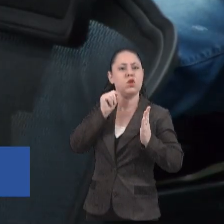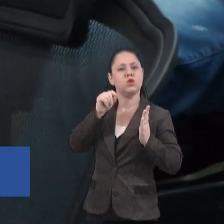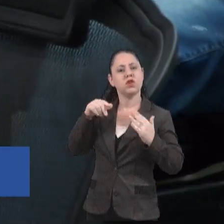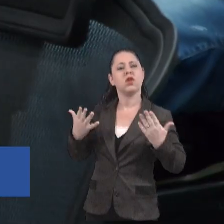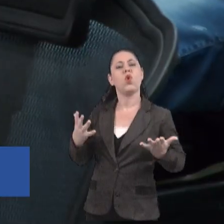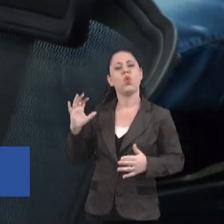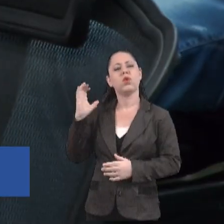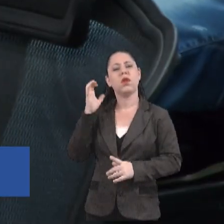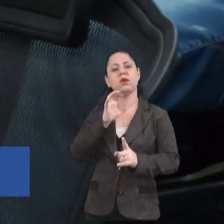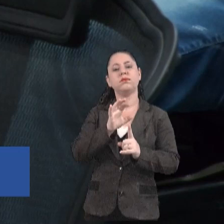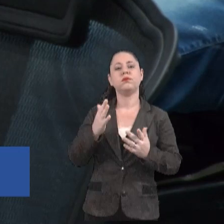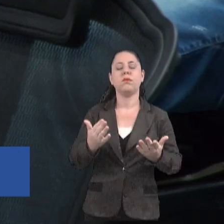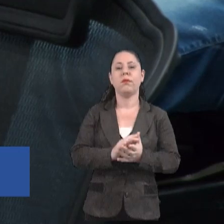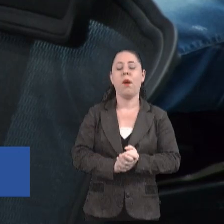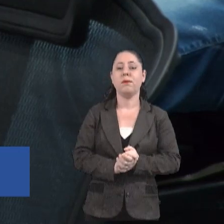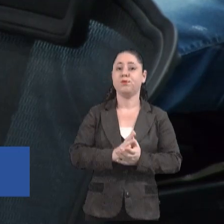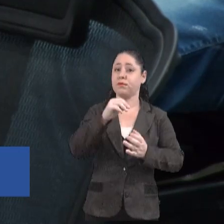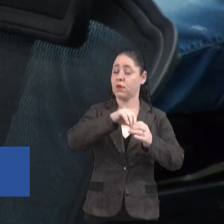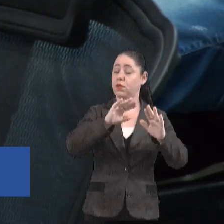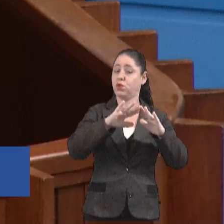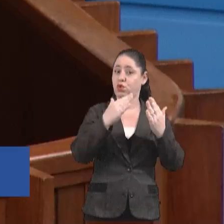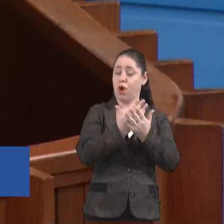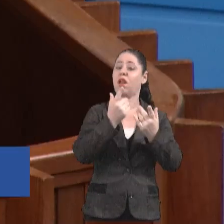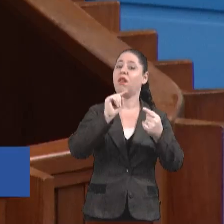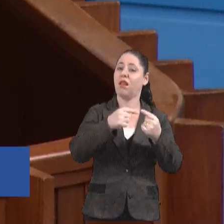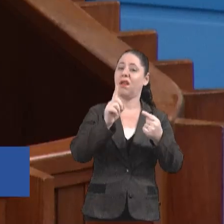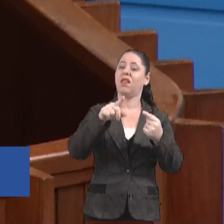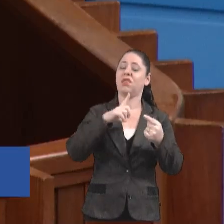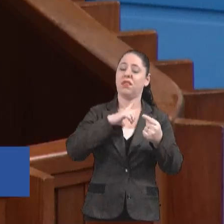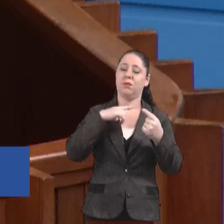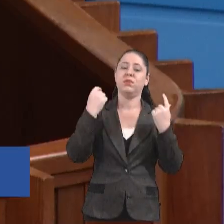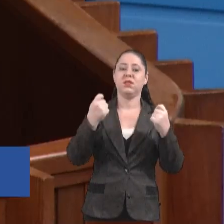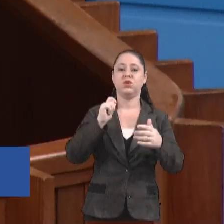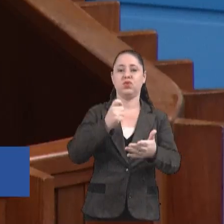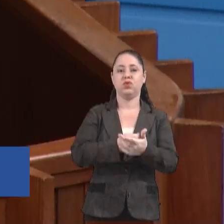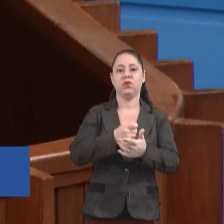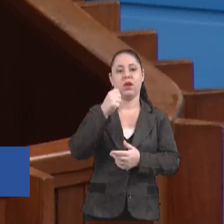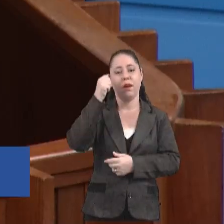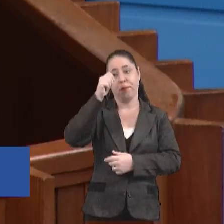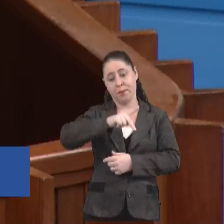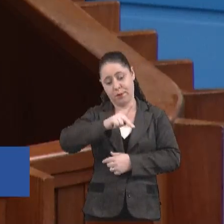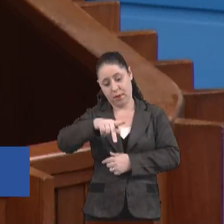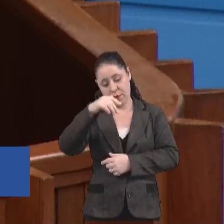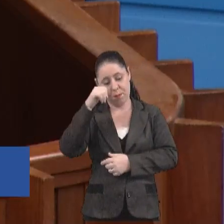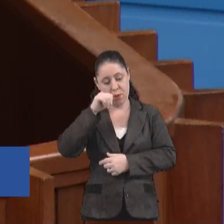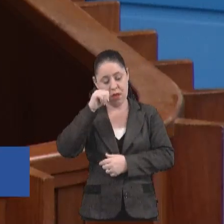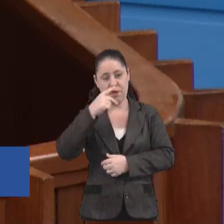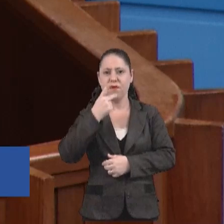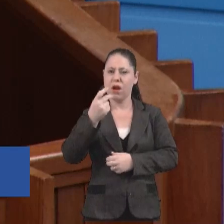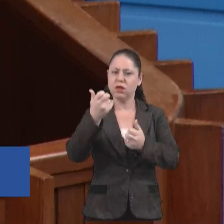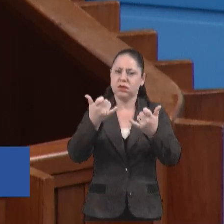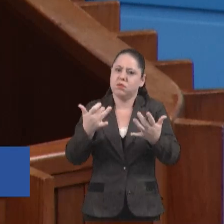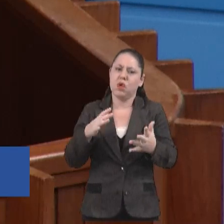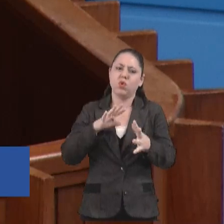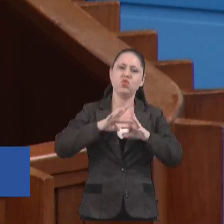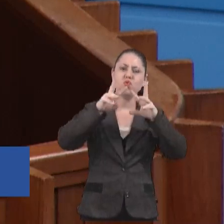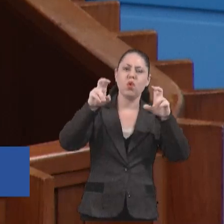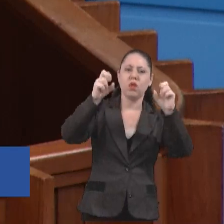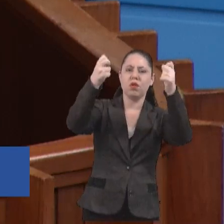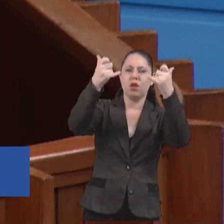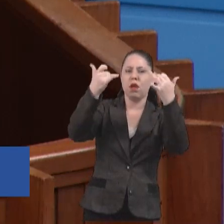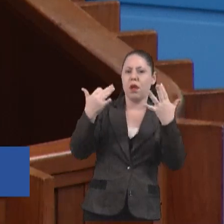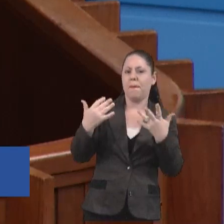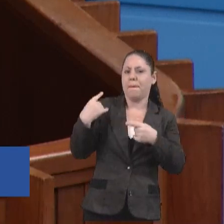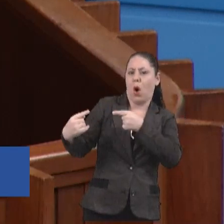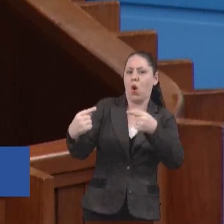é que está atingindo. E nas escolas, especificamente, nós temos que garantir o direito das professoras de falarem sobre todos os assuntos